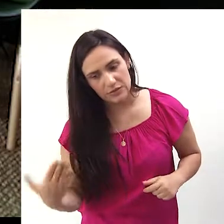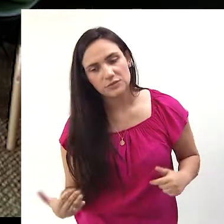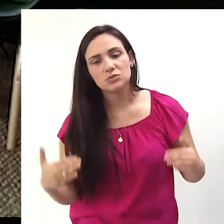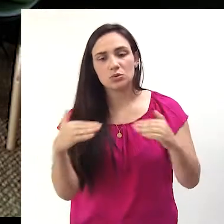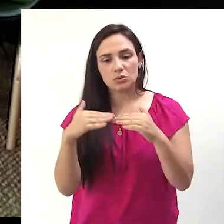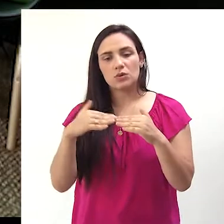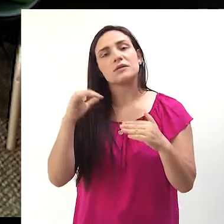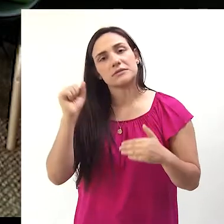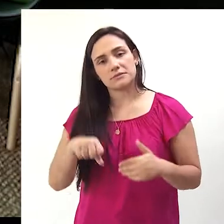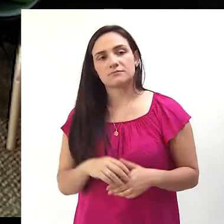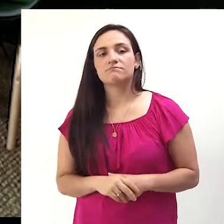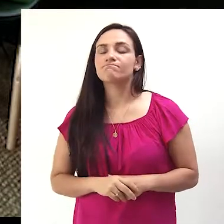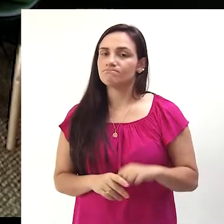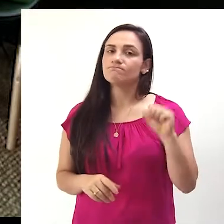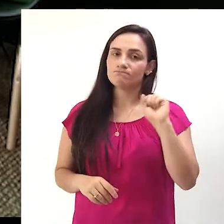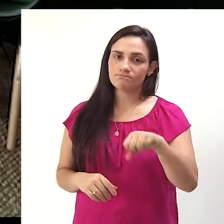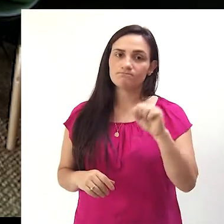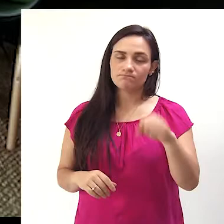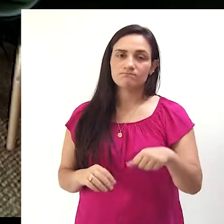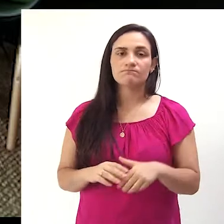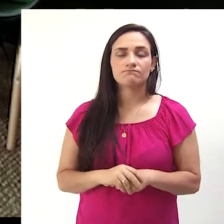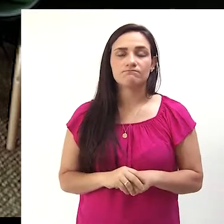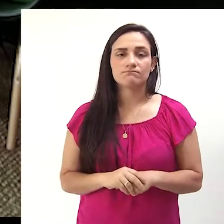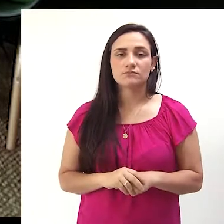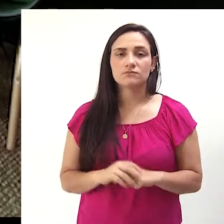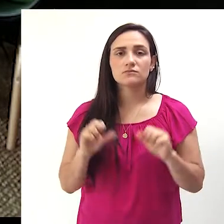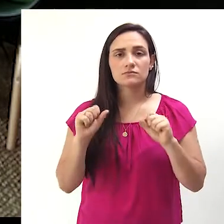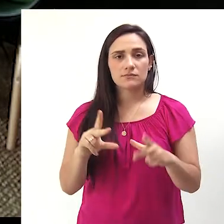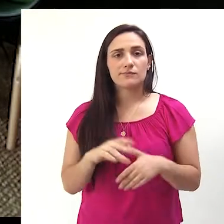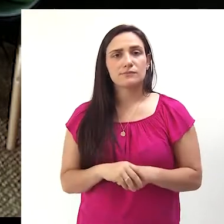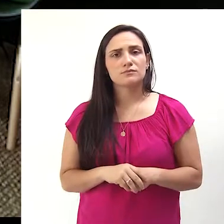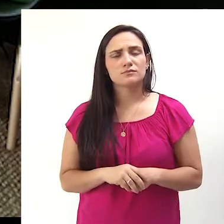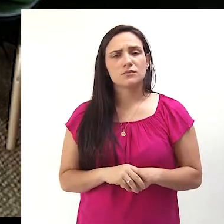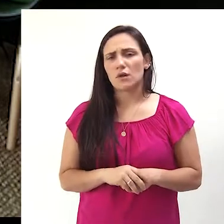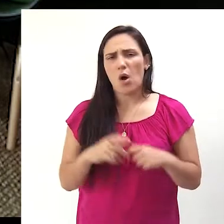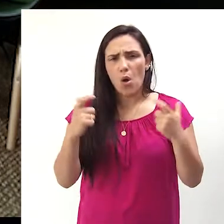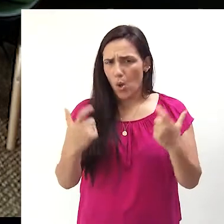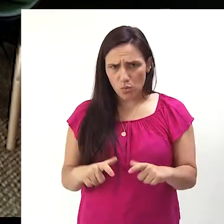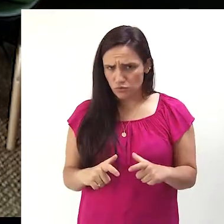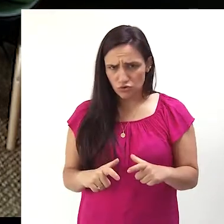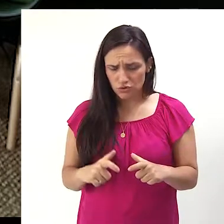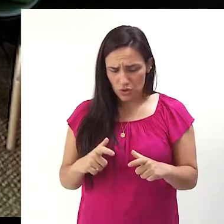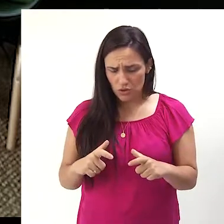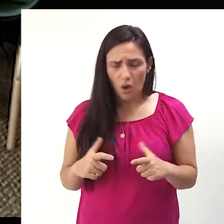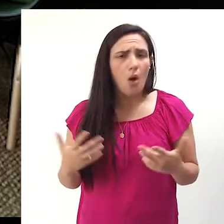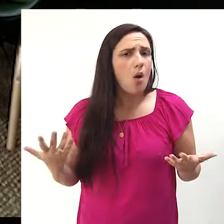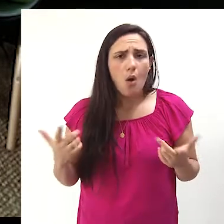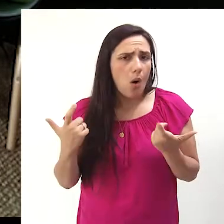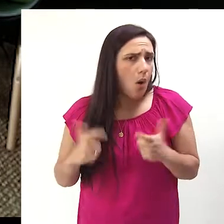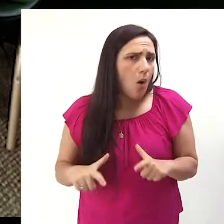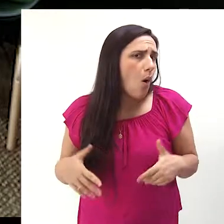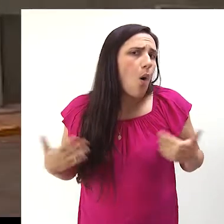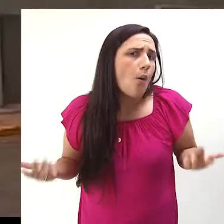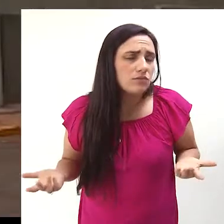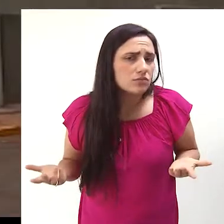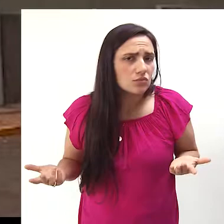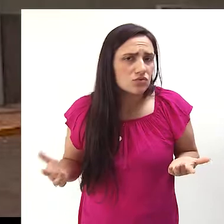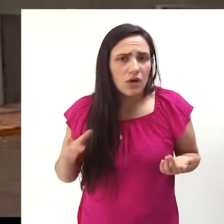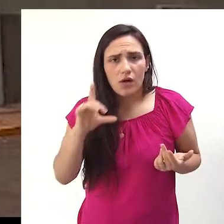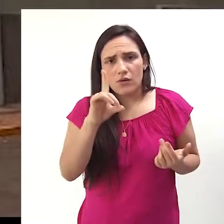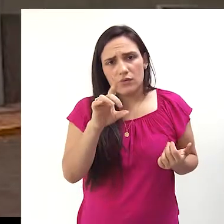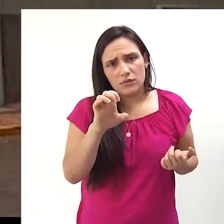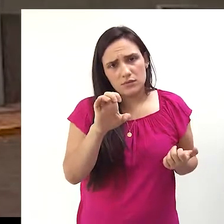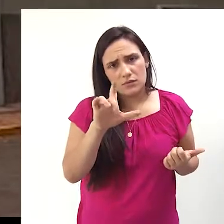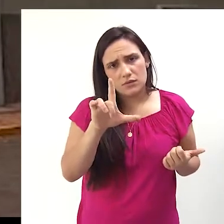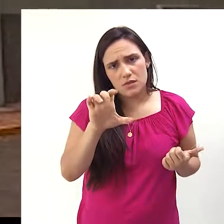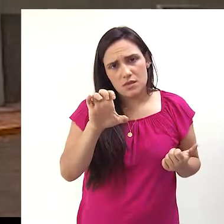Uma homenagem mais que merecida, né, doutor? Sem dúvida, sem dúvida. E, doutor, onde que está localizada a Deleagro? Então,